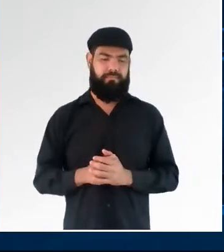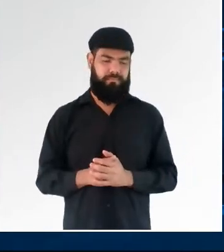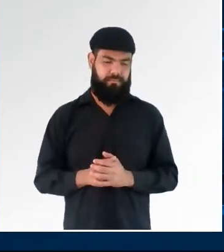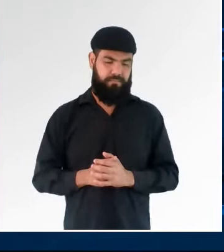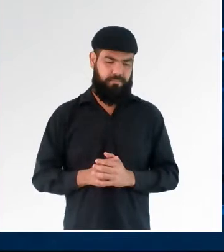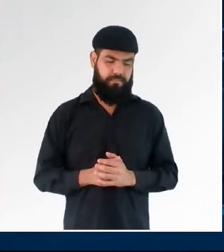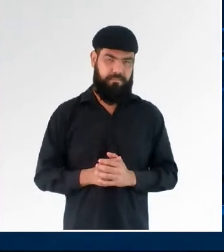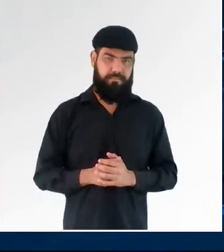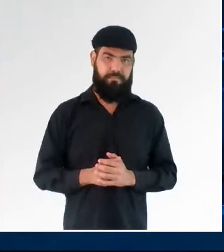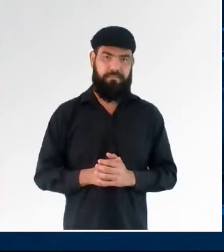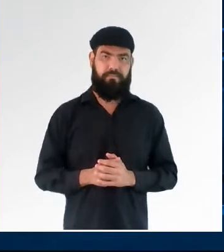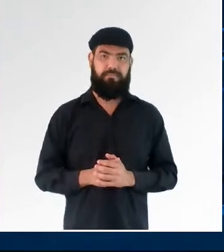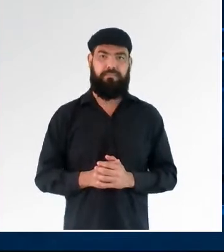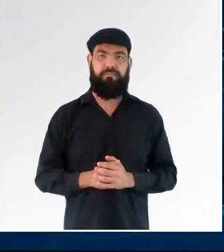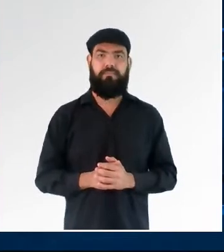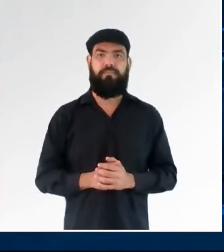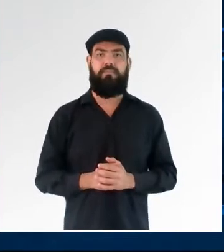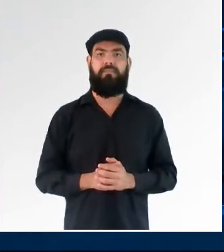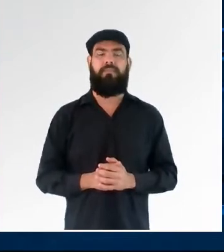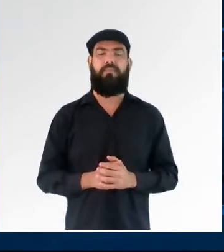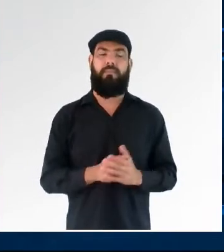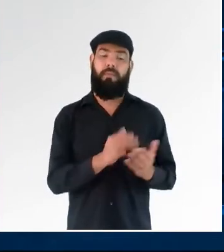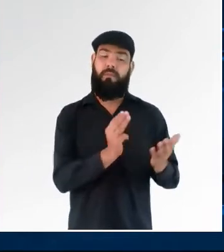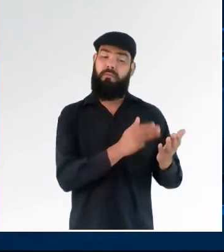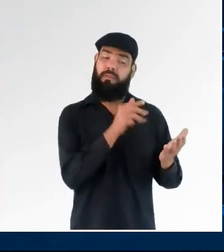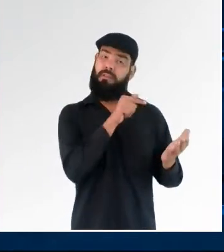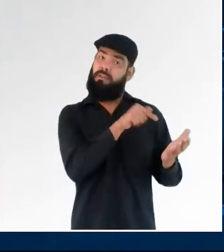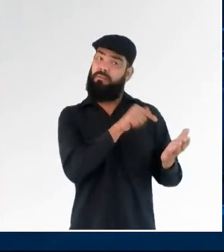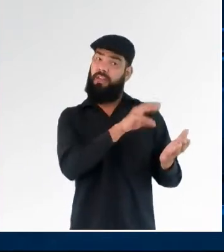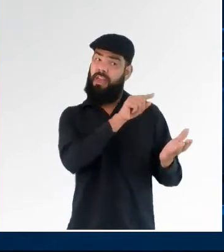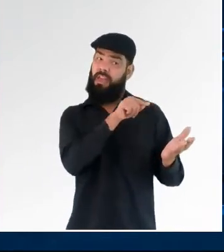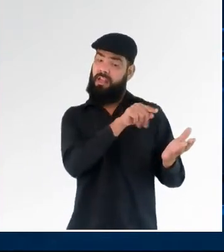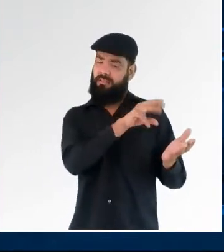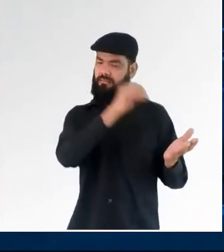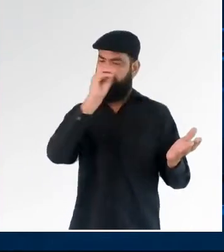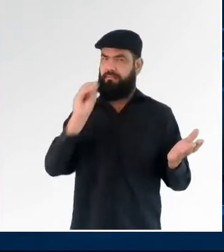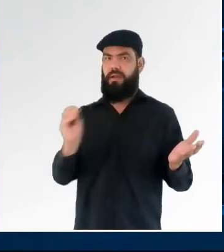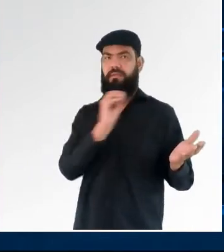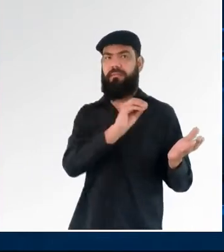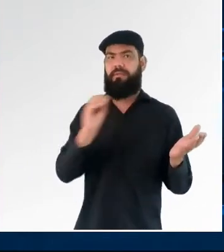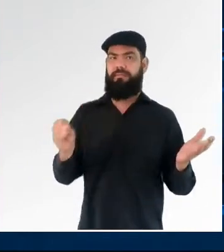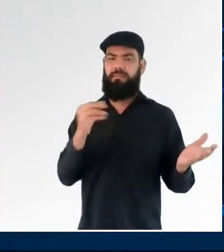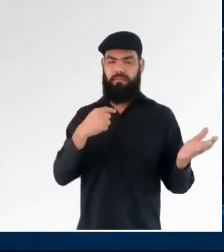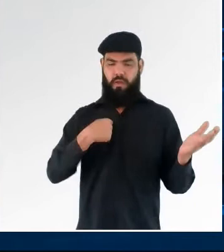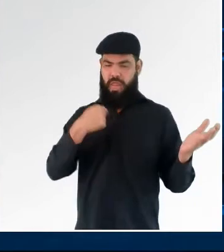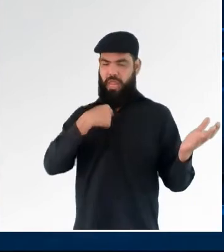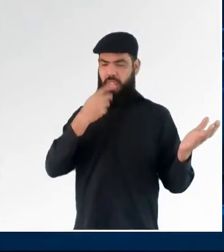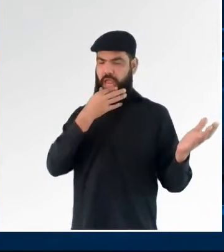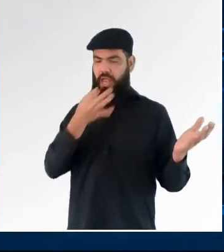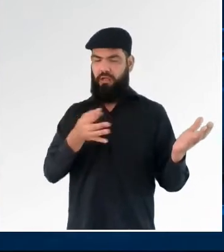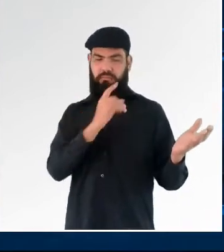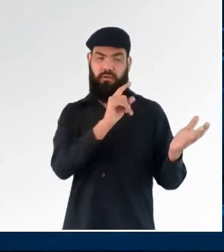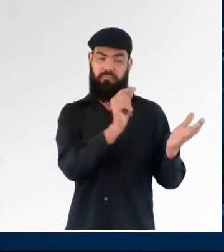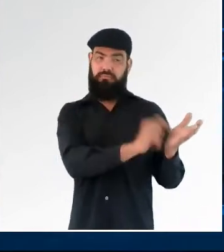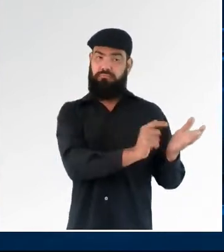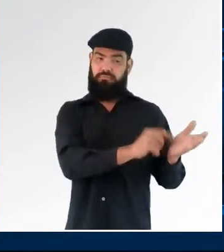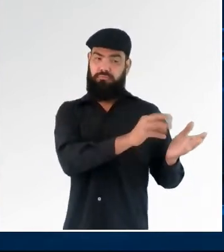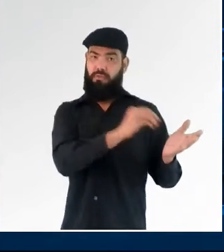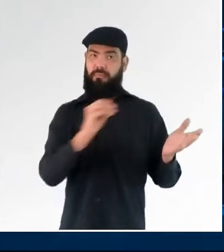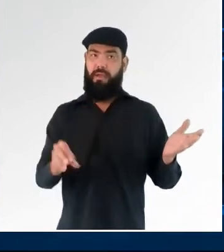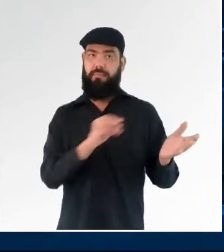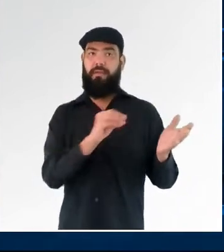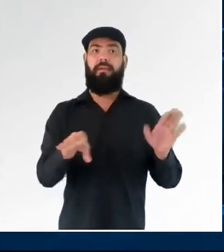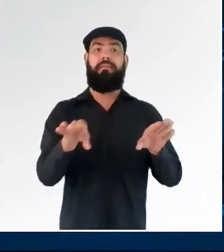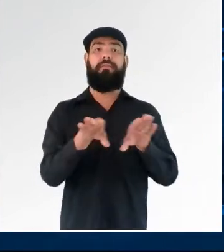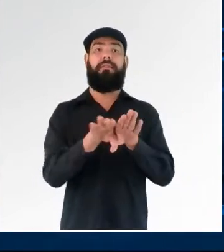livro, ele fala, terceira pessoa. Então, essa é a característica. Você vai pegar também, vai ter